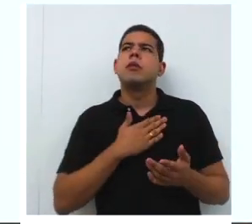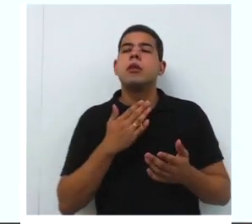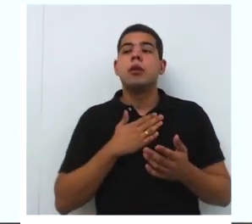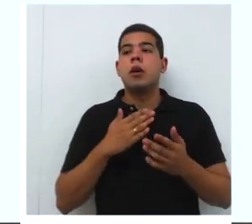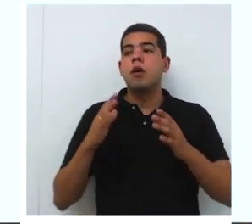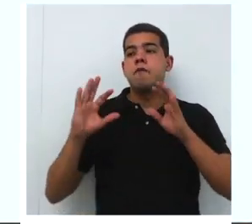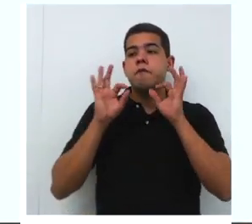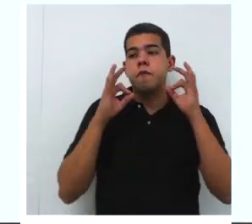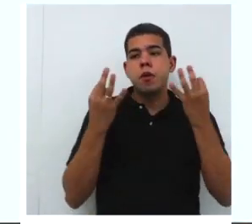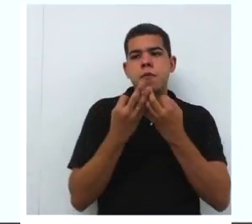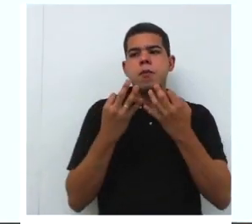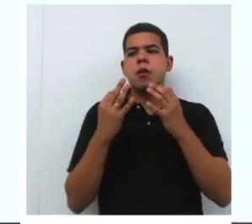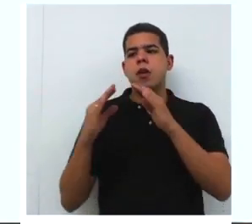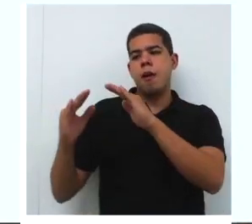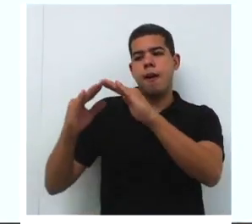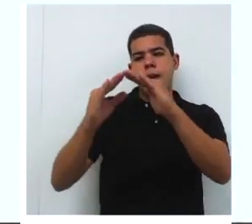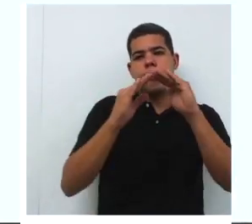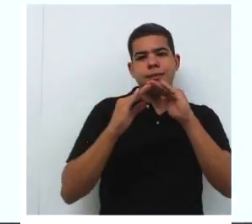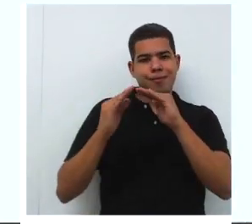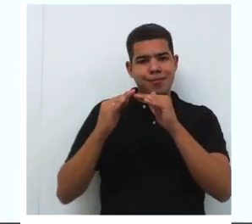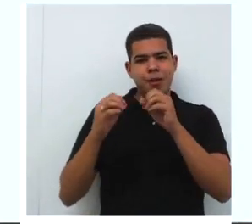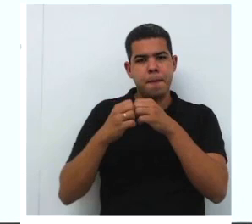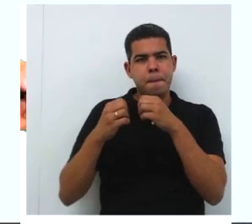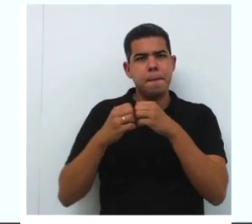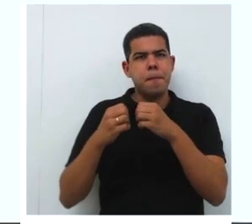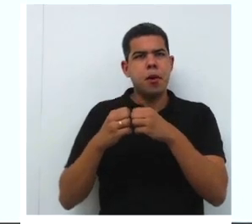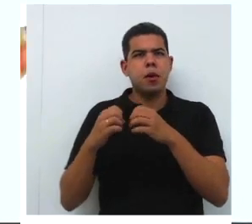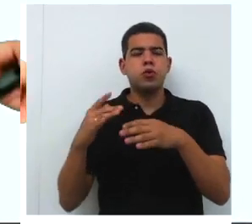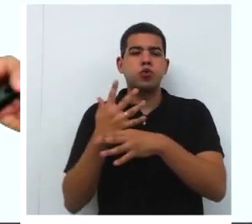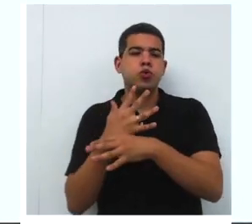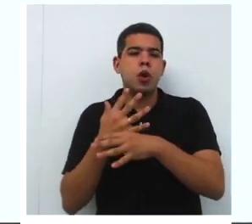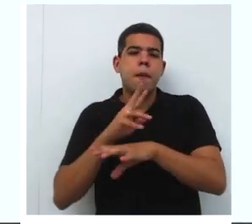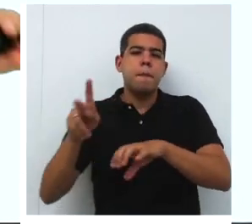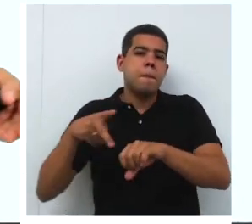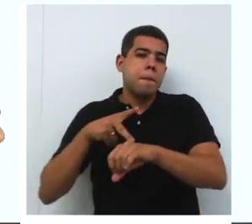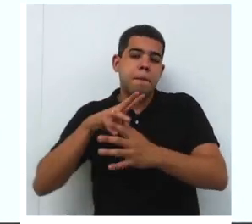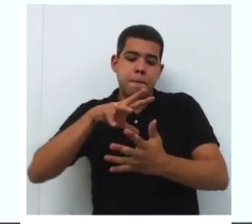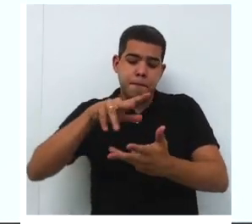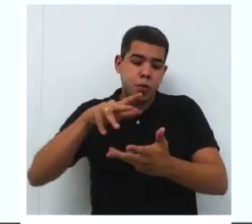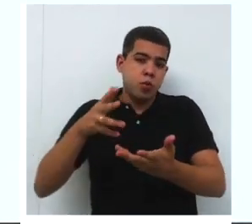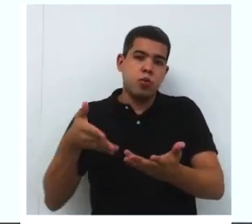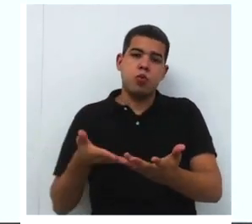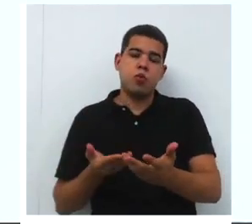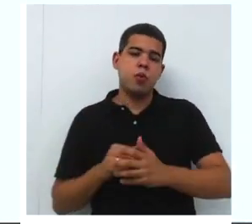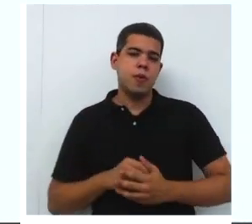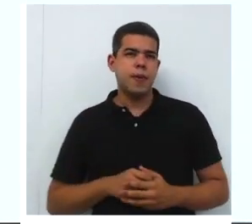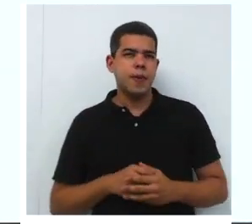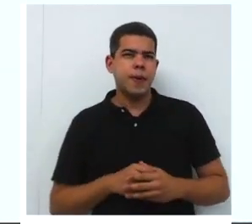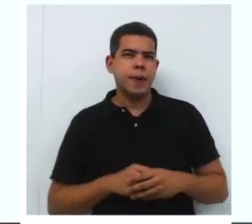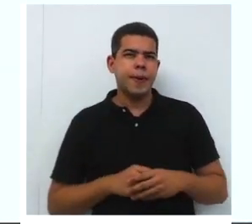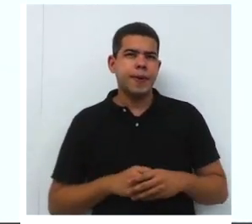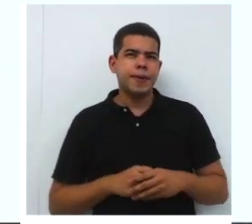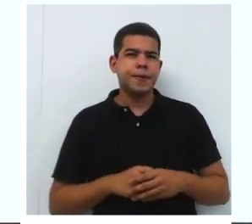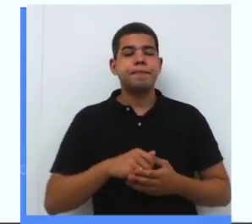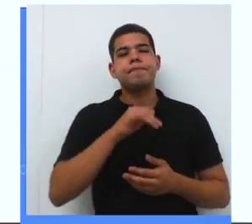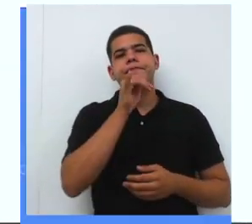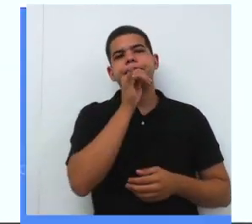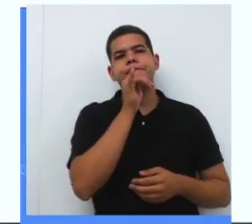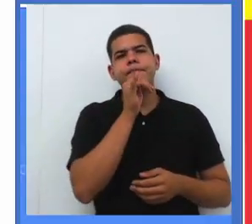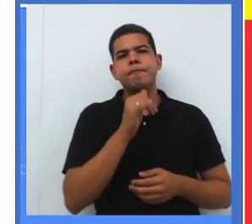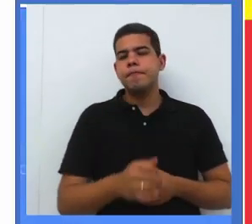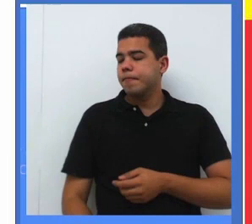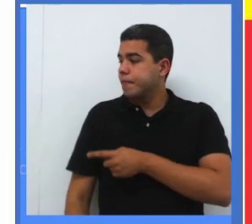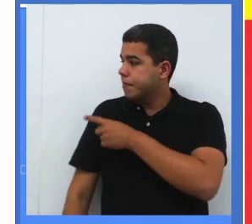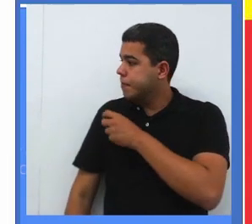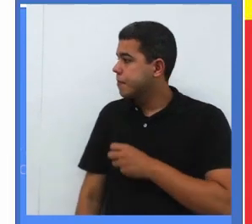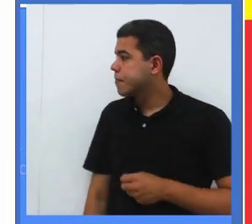sua comunidade, para a nossa cidade, para o país, para o mundo. Então, nós temos um exemplo